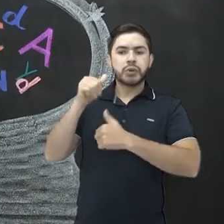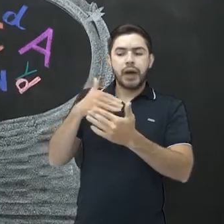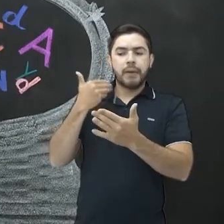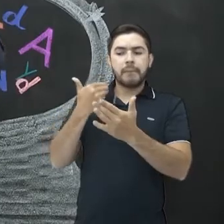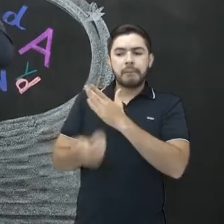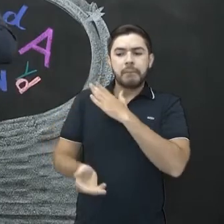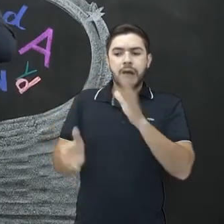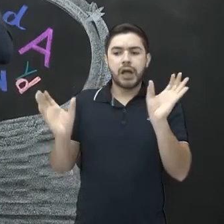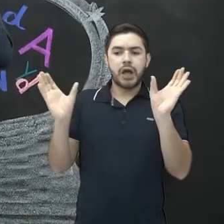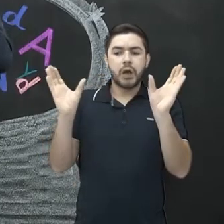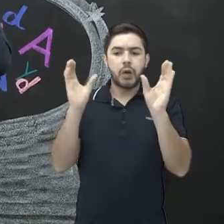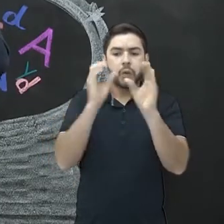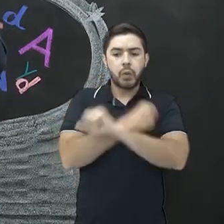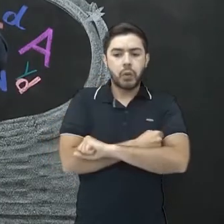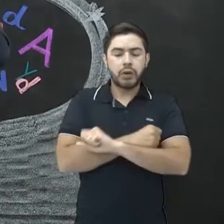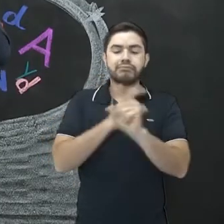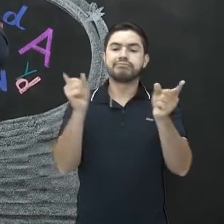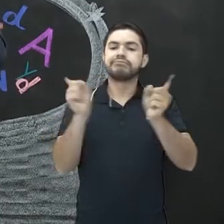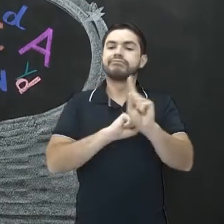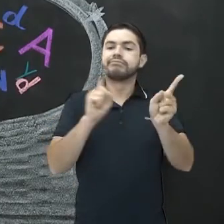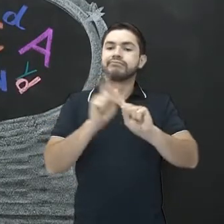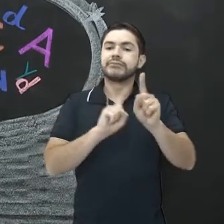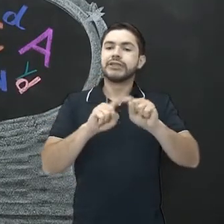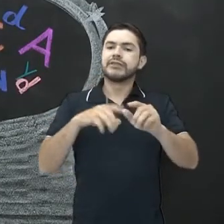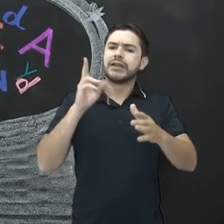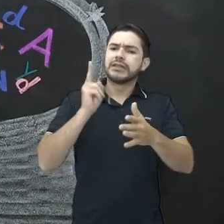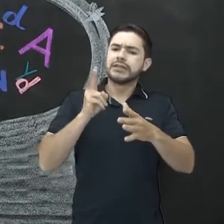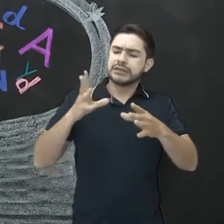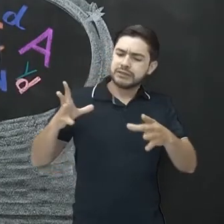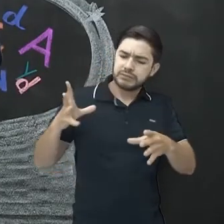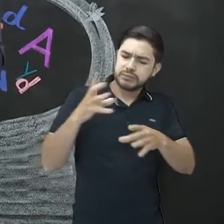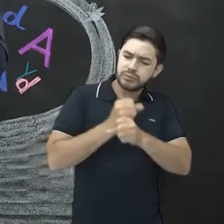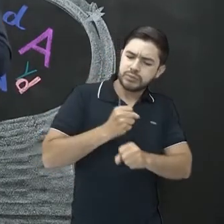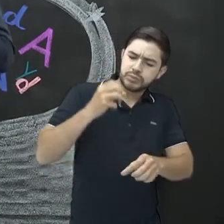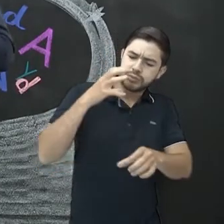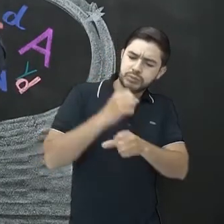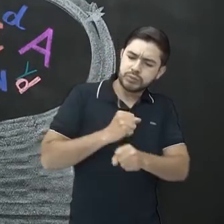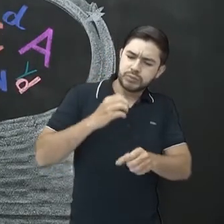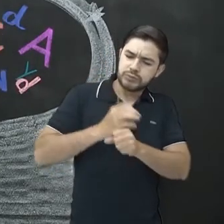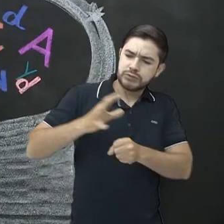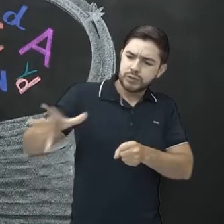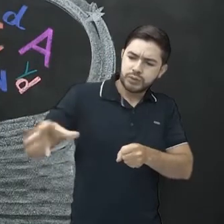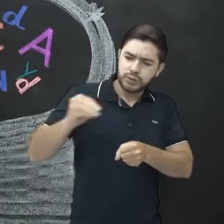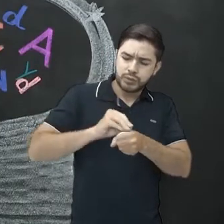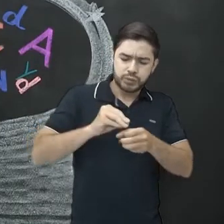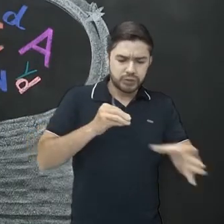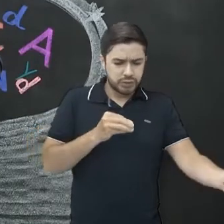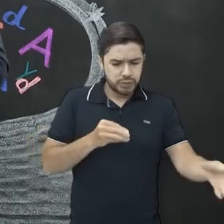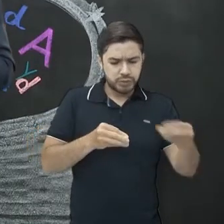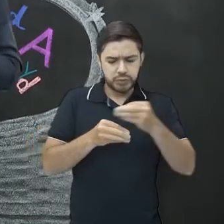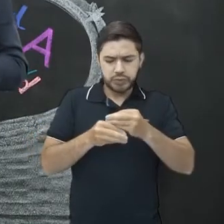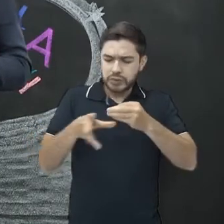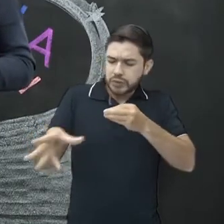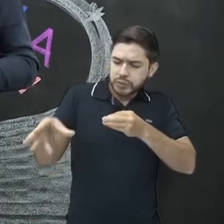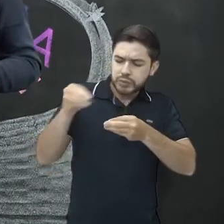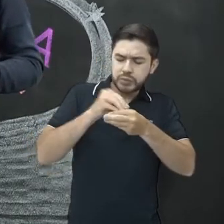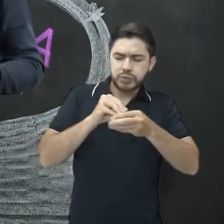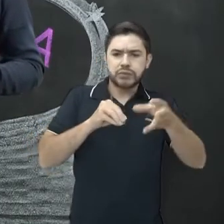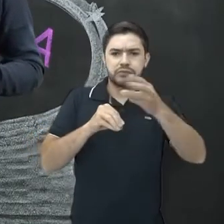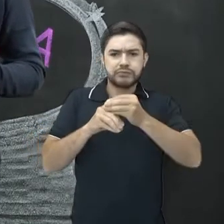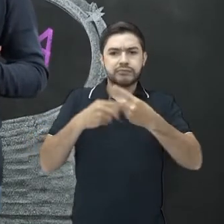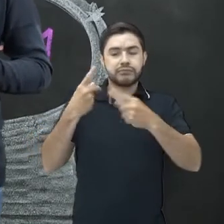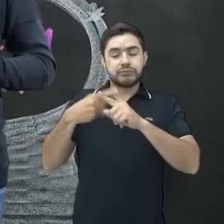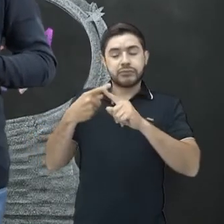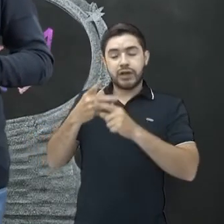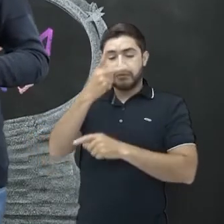enredo. Esse enredo vai sendo transmitido e vai sendo acrescentado e vai sendo aprimorado pela pessoa que conta o causo. Por ser um